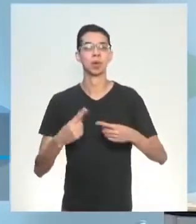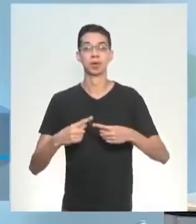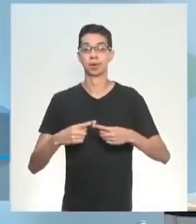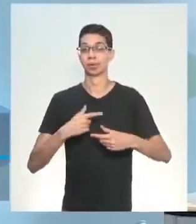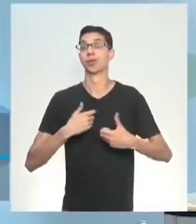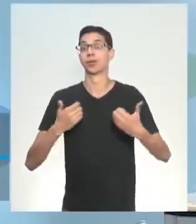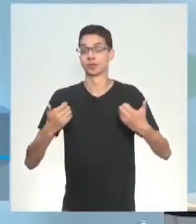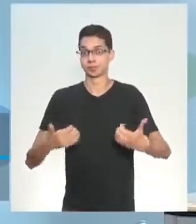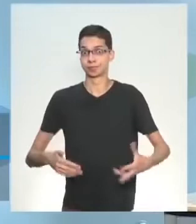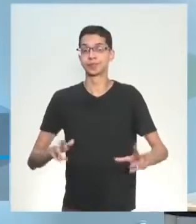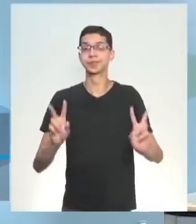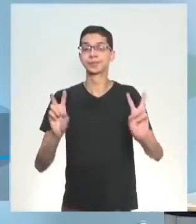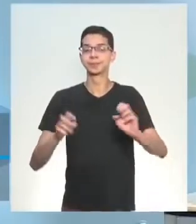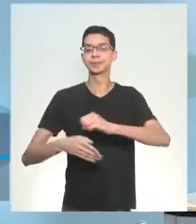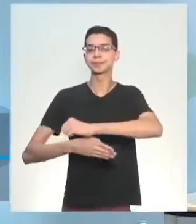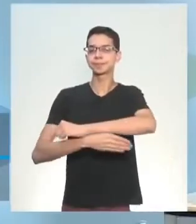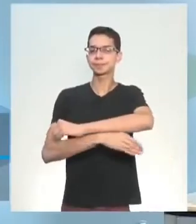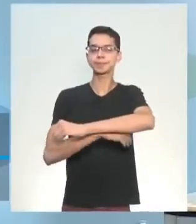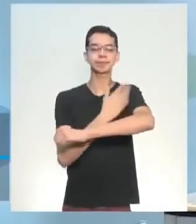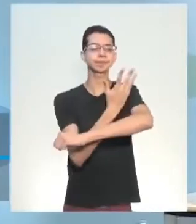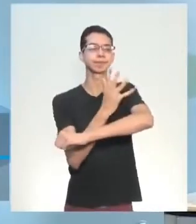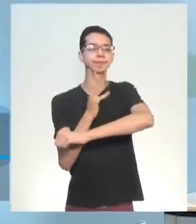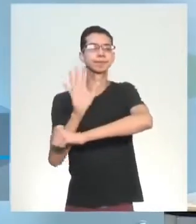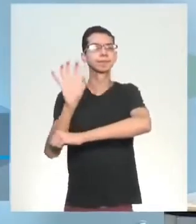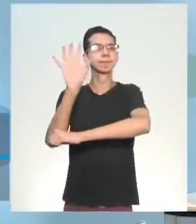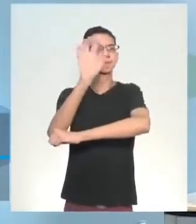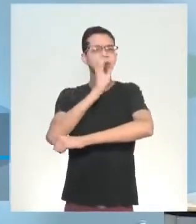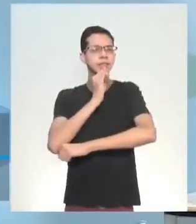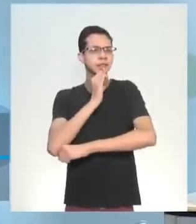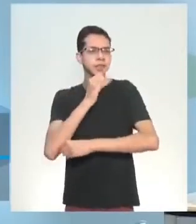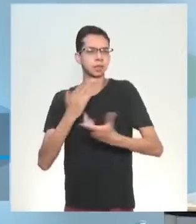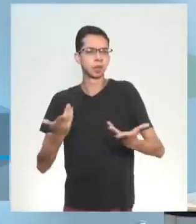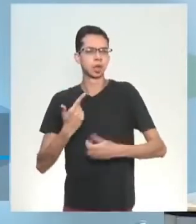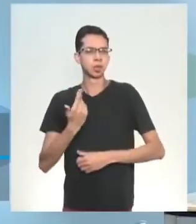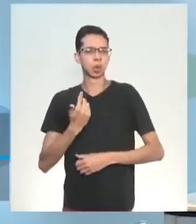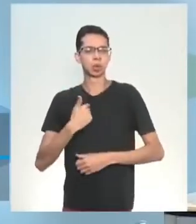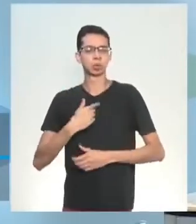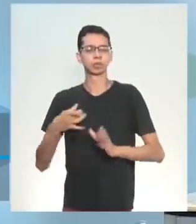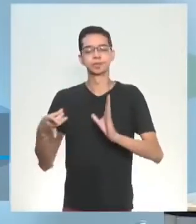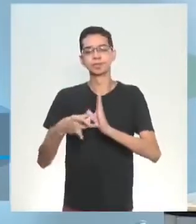pegar um potinho de vidro lá, colocar um peixinho beta, colocar